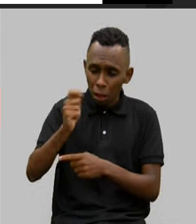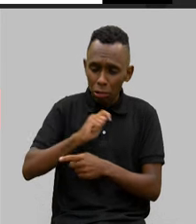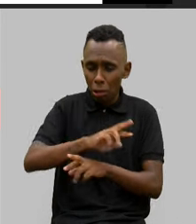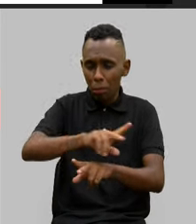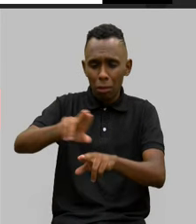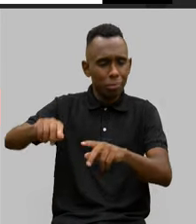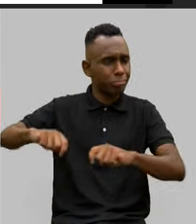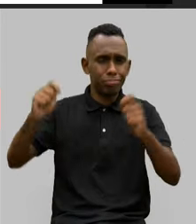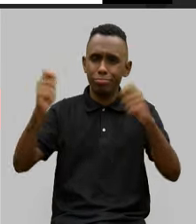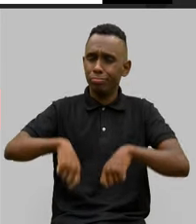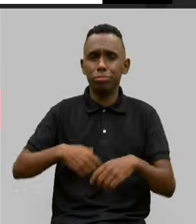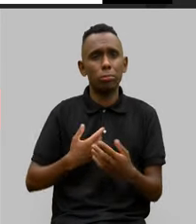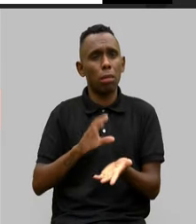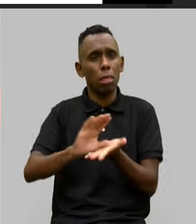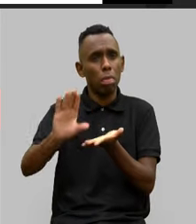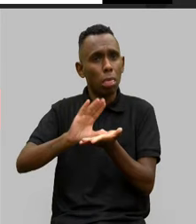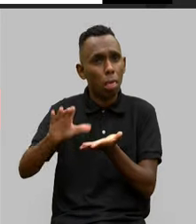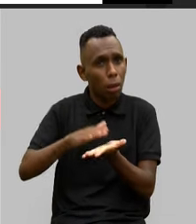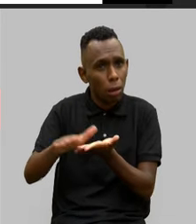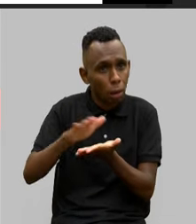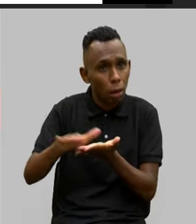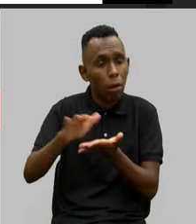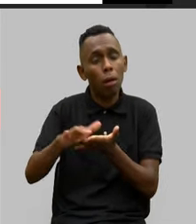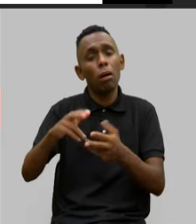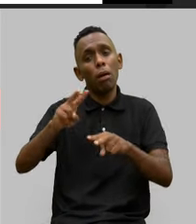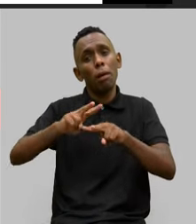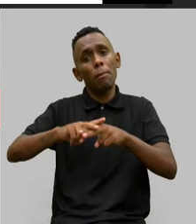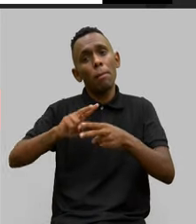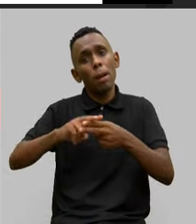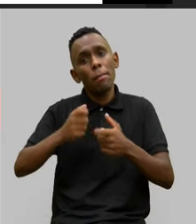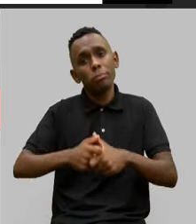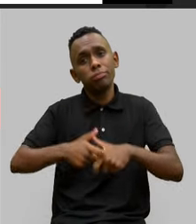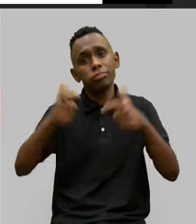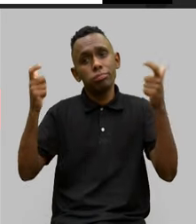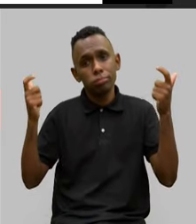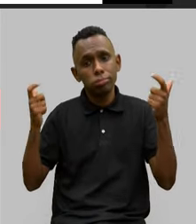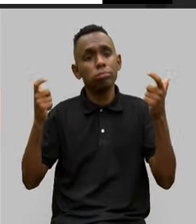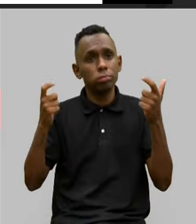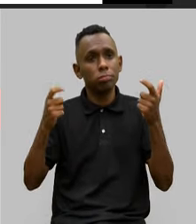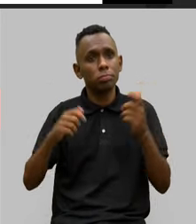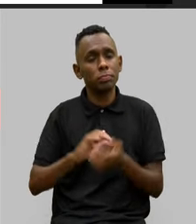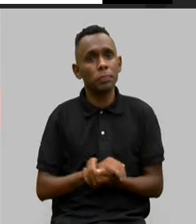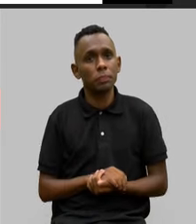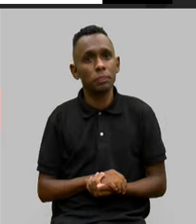superlotação fortalecimento de cartéis eh e